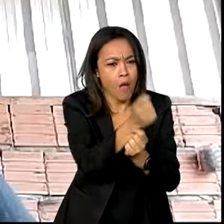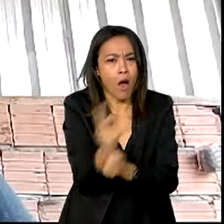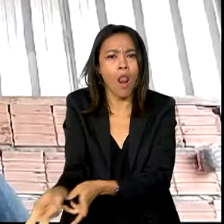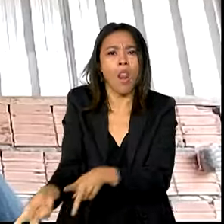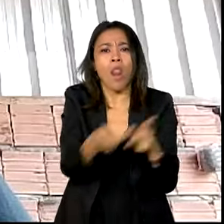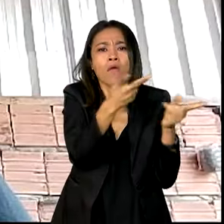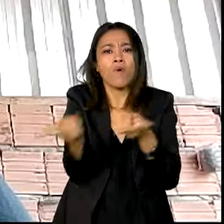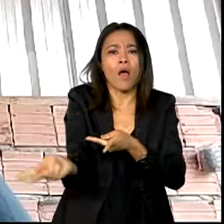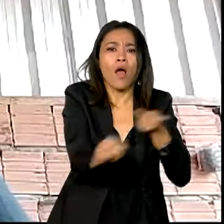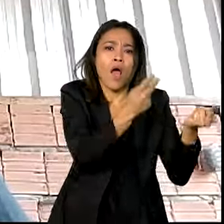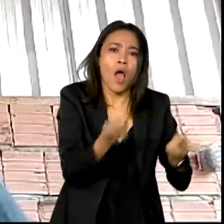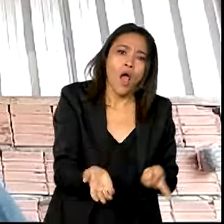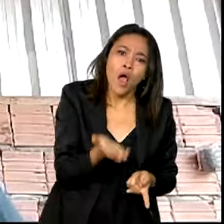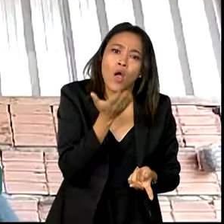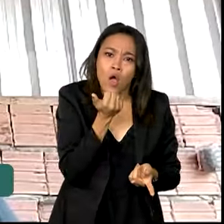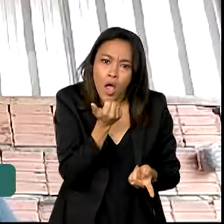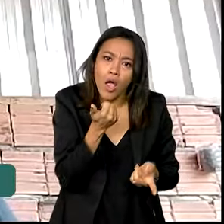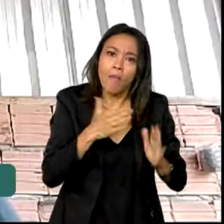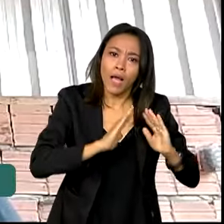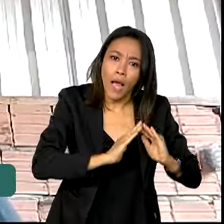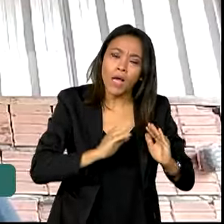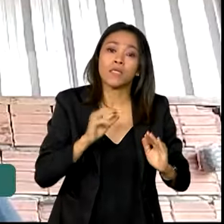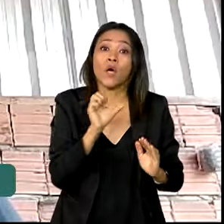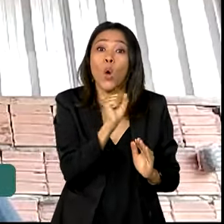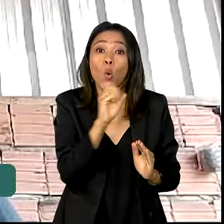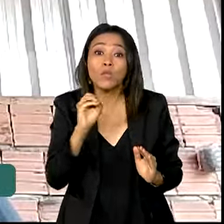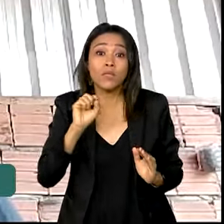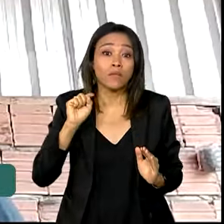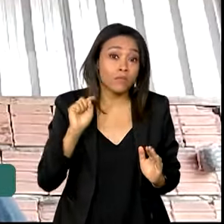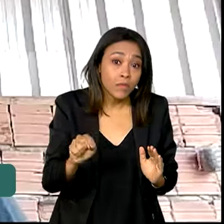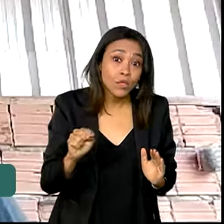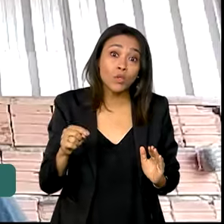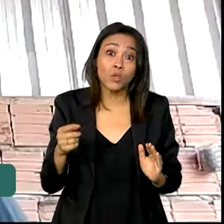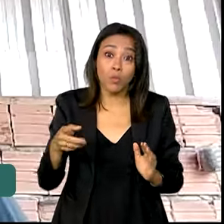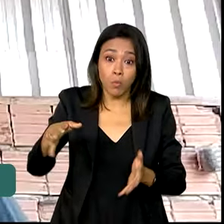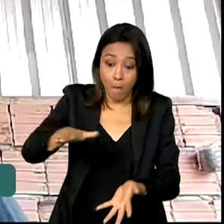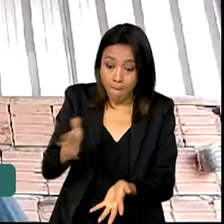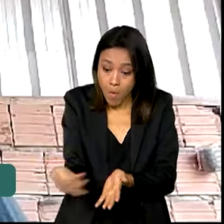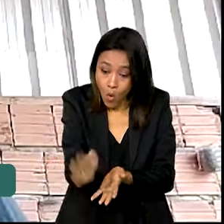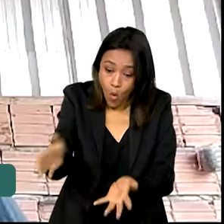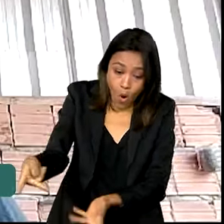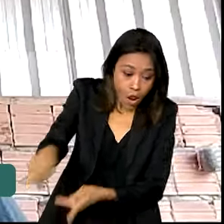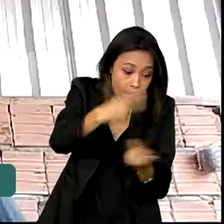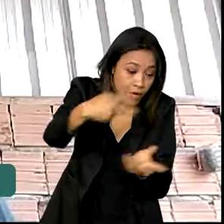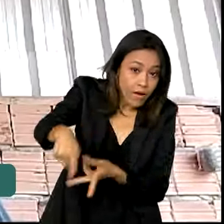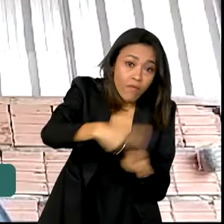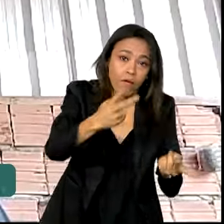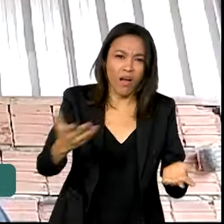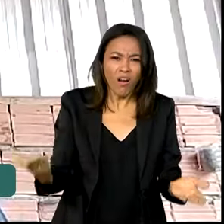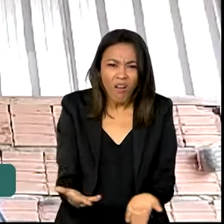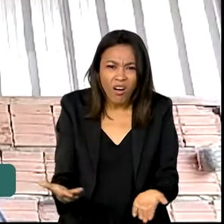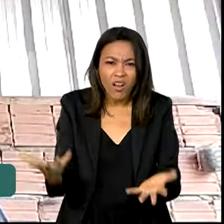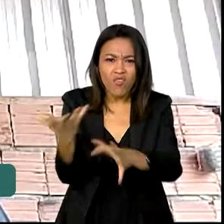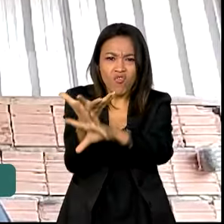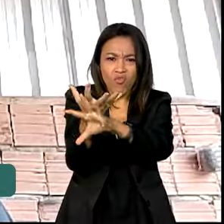Eu faturava de 800 a 1.000 por mês. E agora, com essa